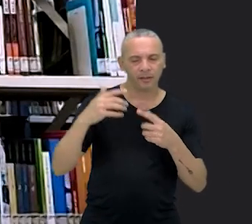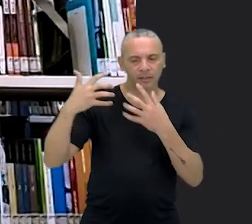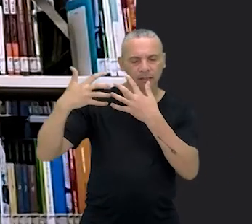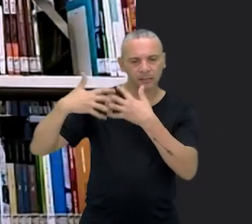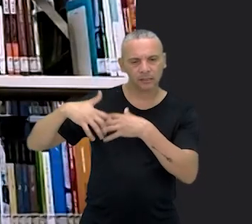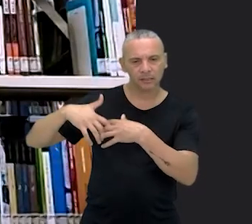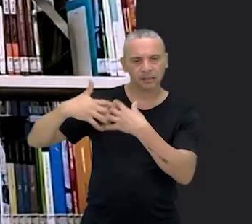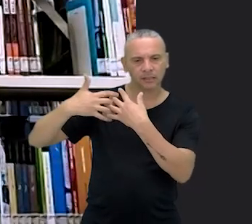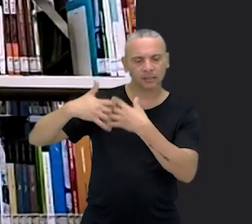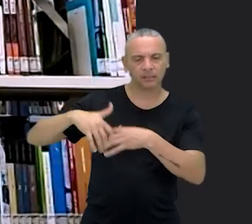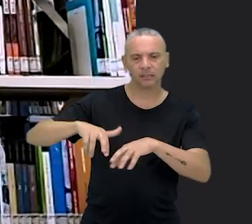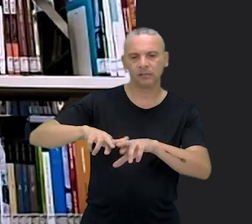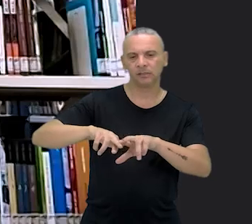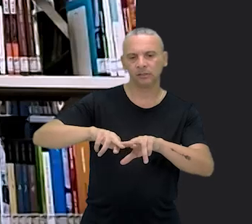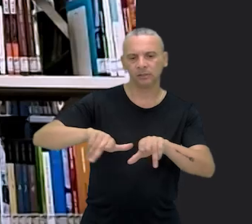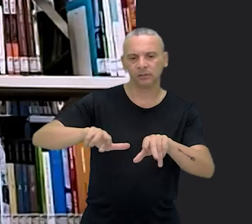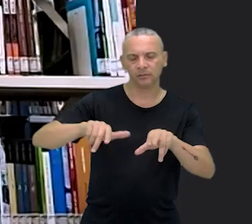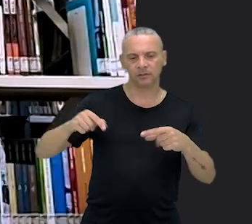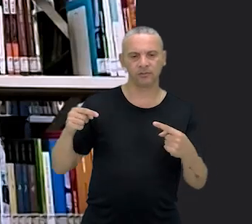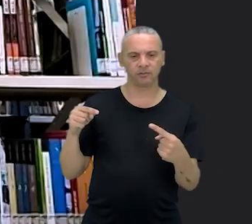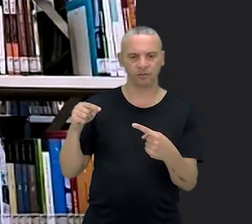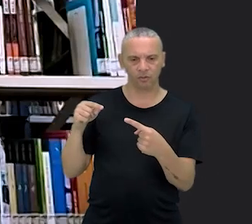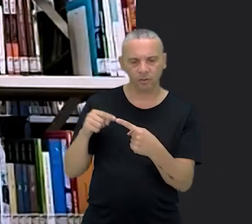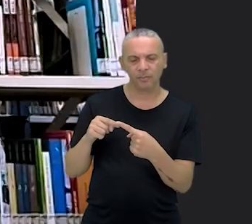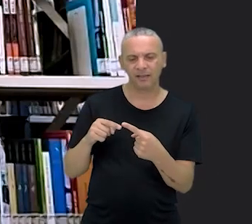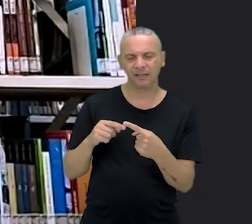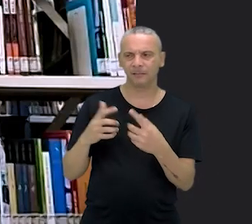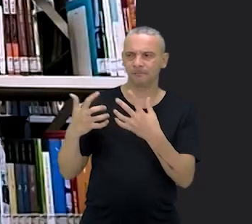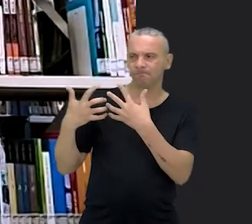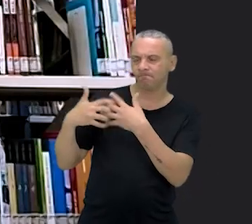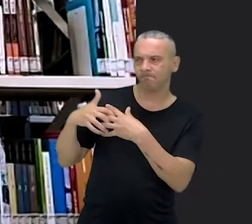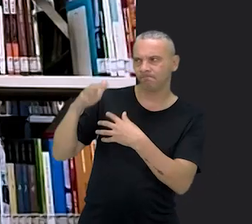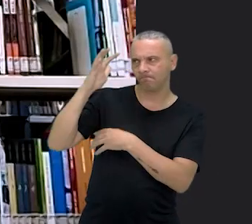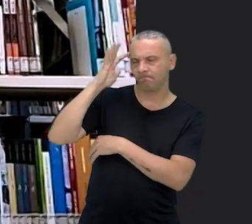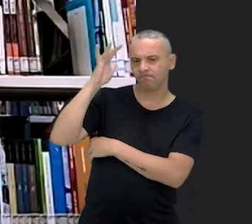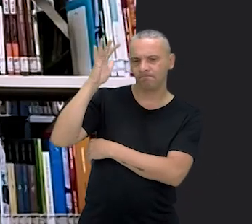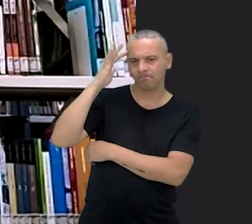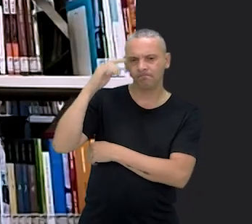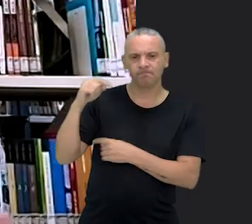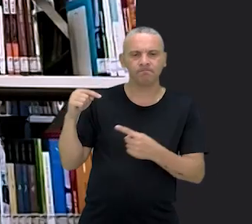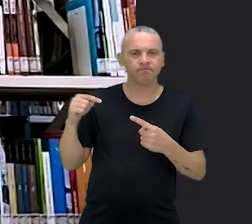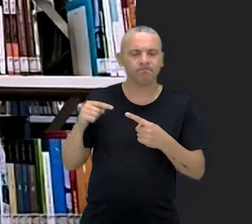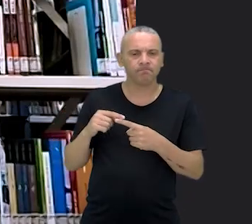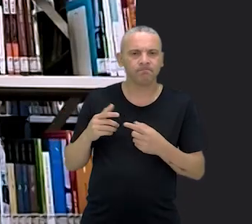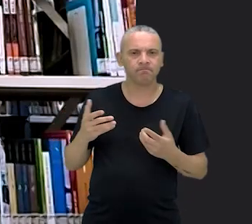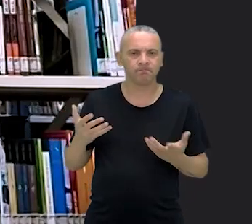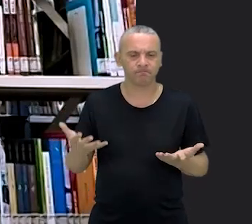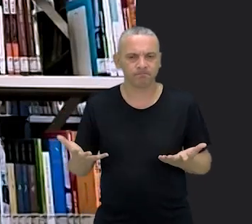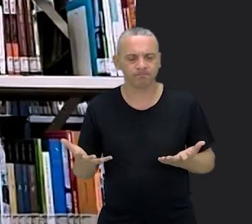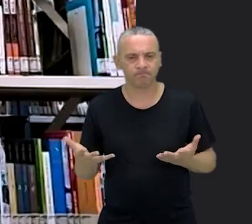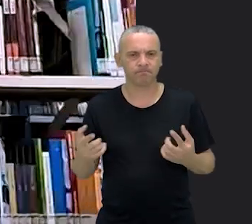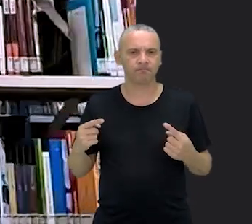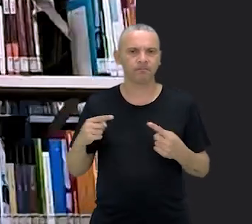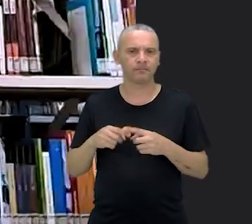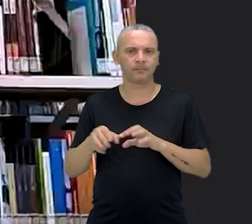reflexões, traz críticas, traz uma